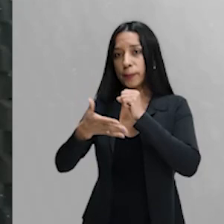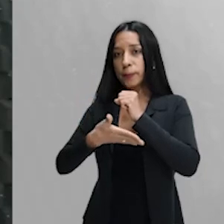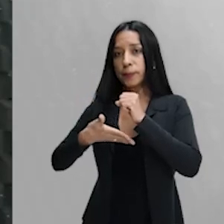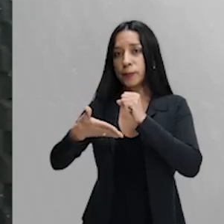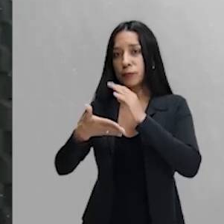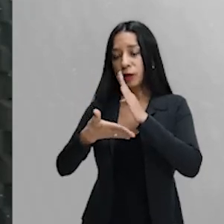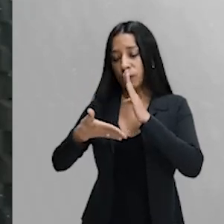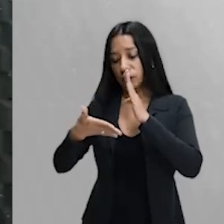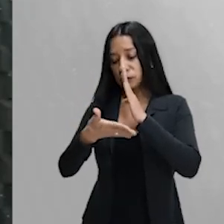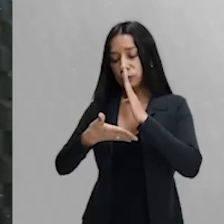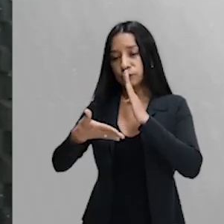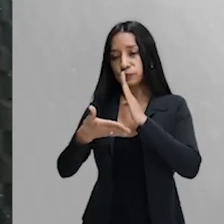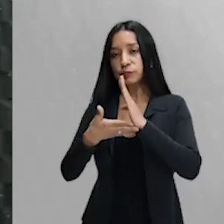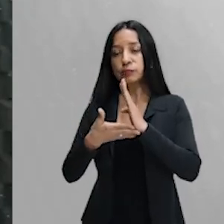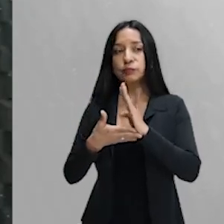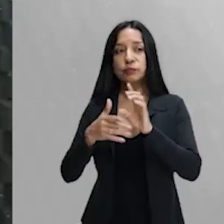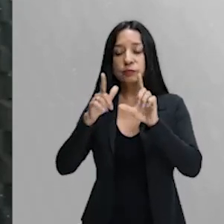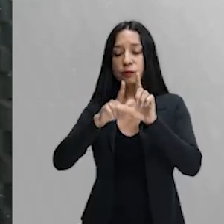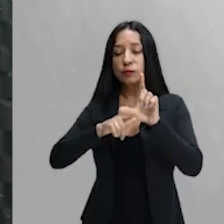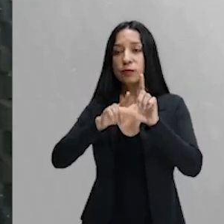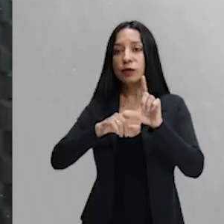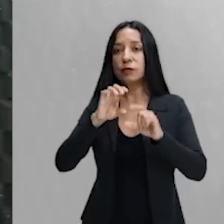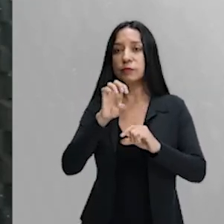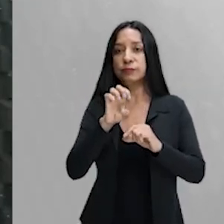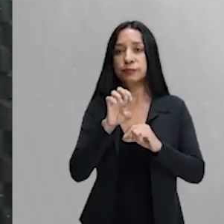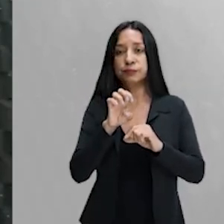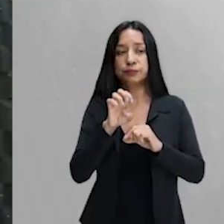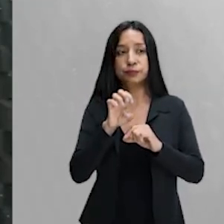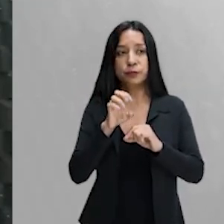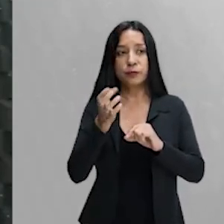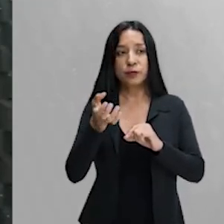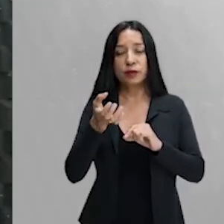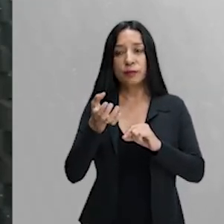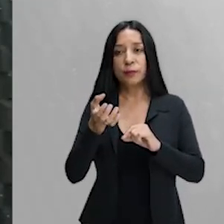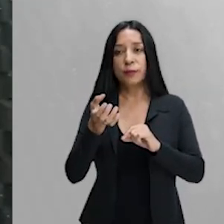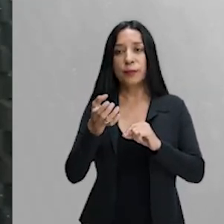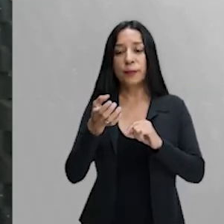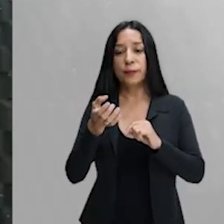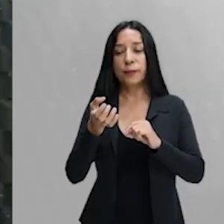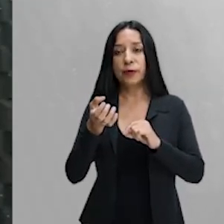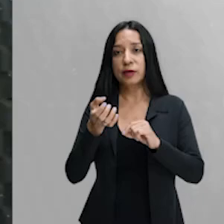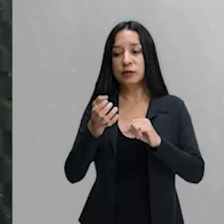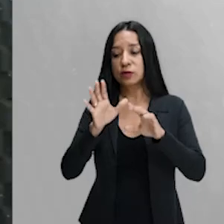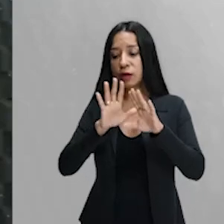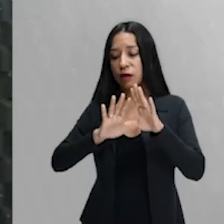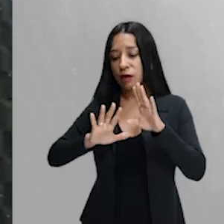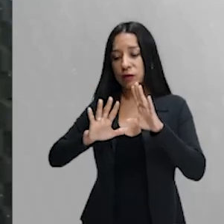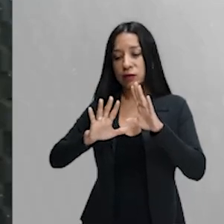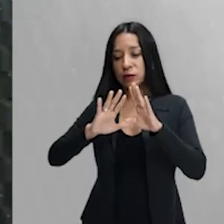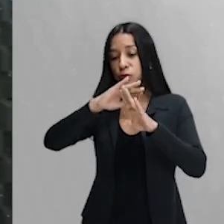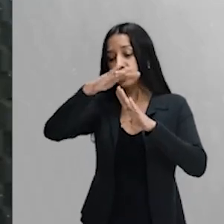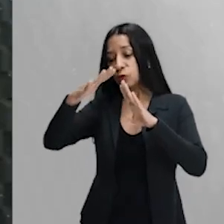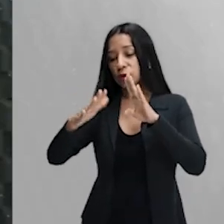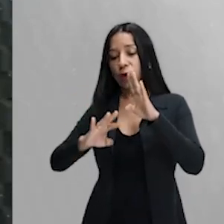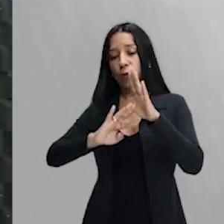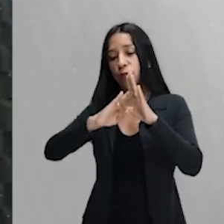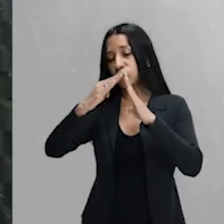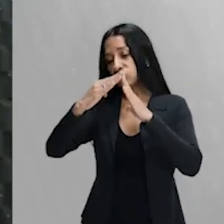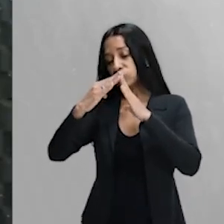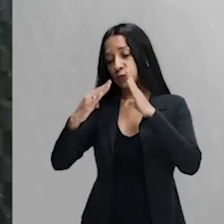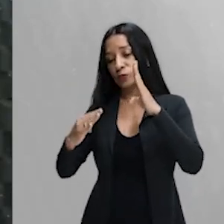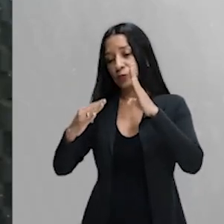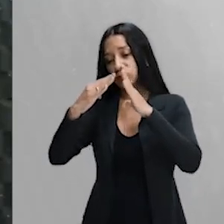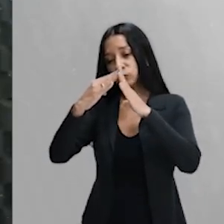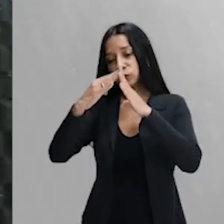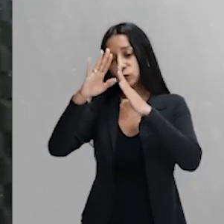pirâmide. A letra E, ele quer que você calcule a área total. Tá? O que é a área